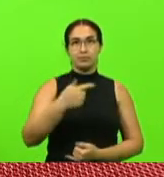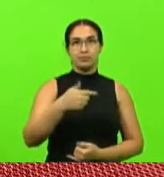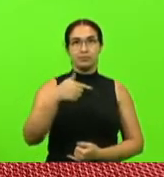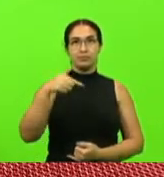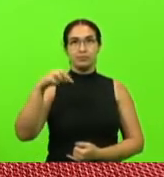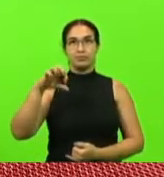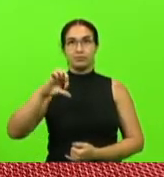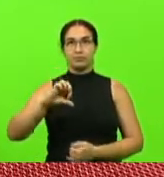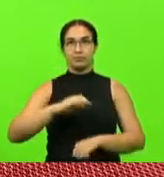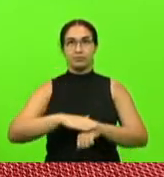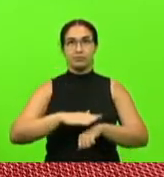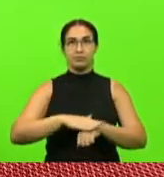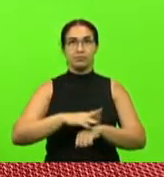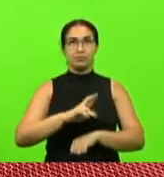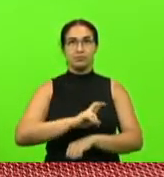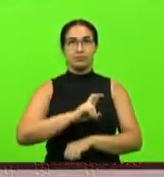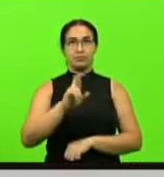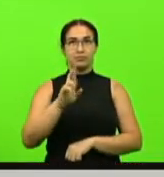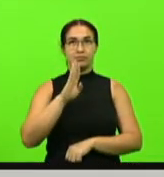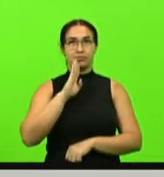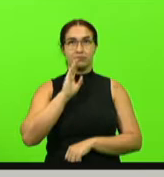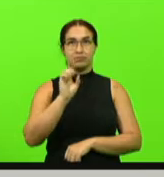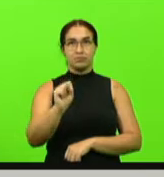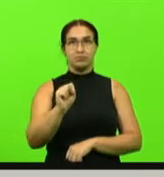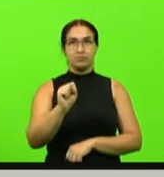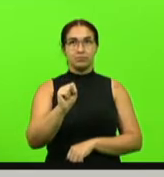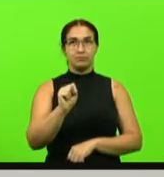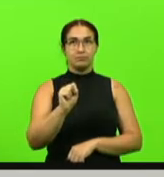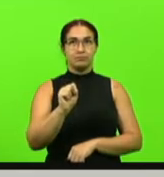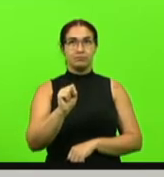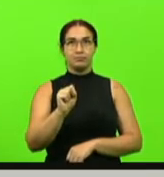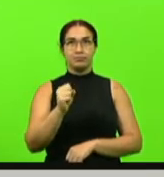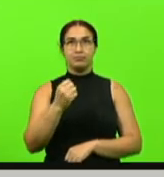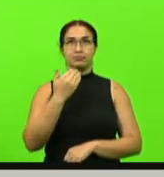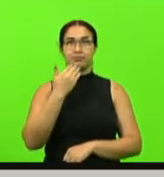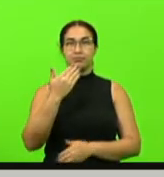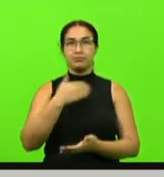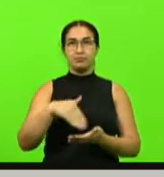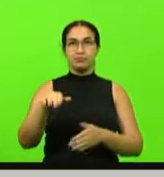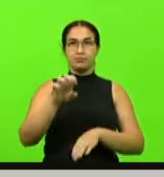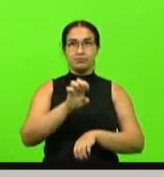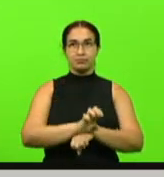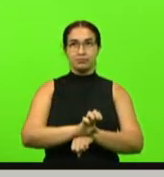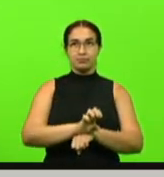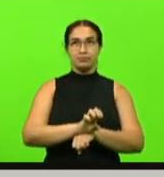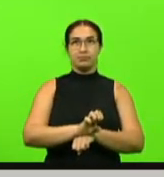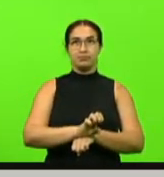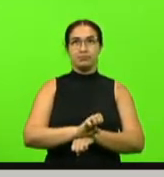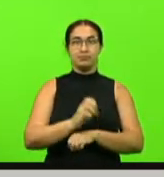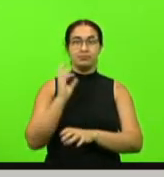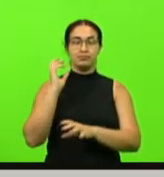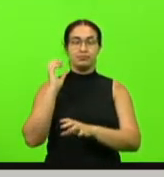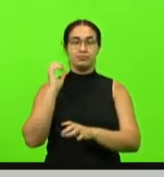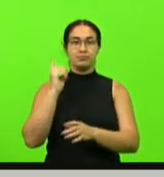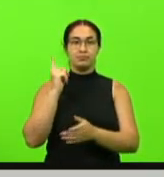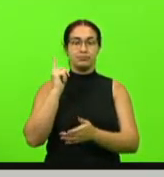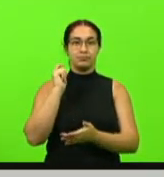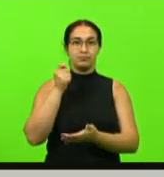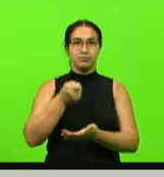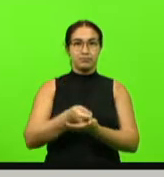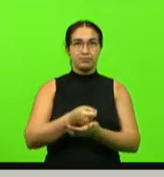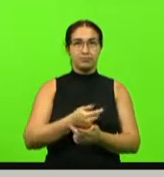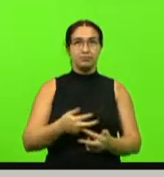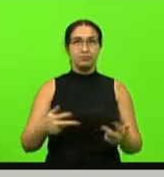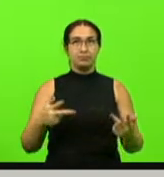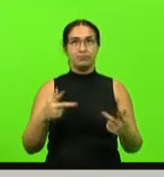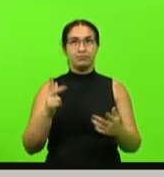autor, deputado Bruno Souza, solicita ao secretário de Estado da Fazenda informações acerca da arrecadação do